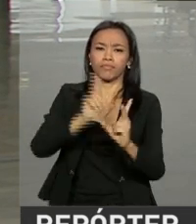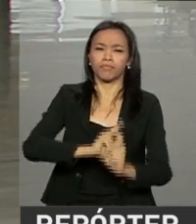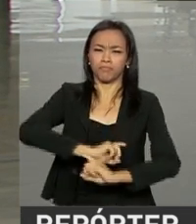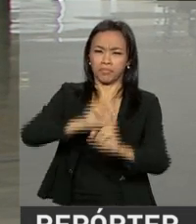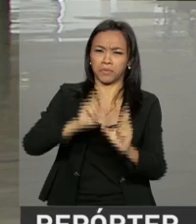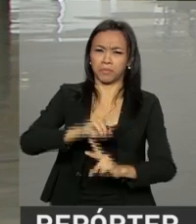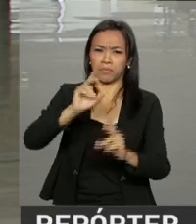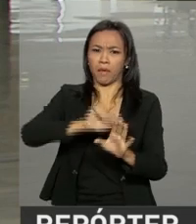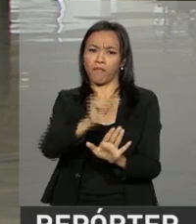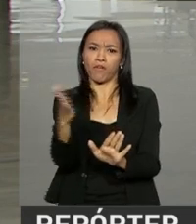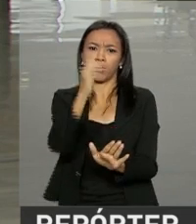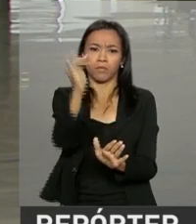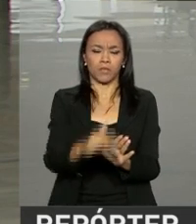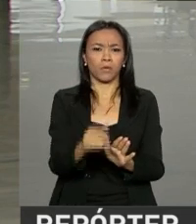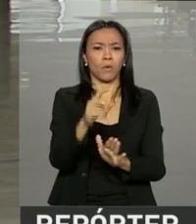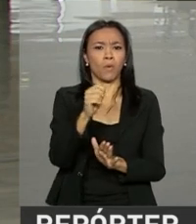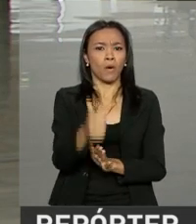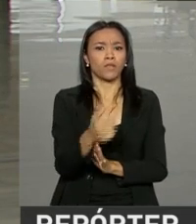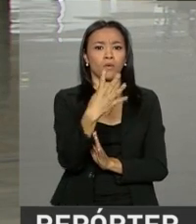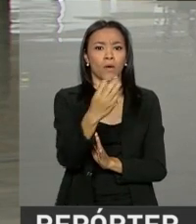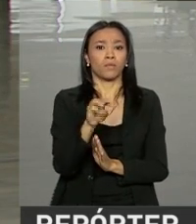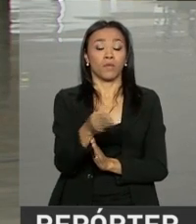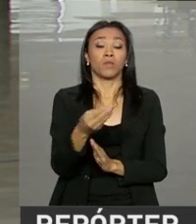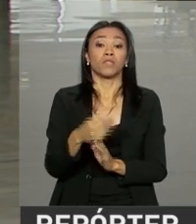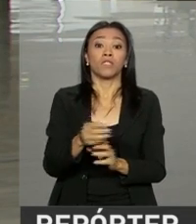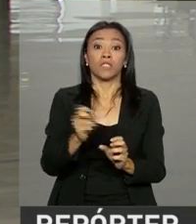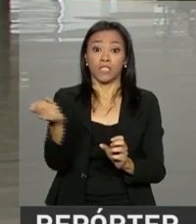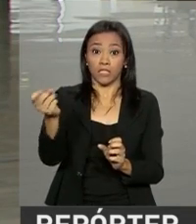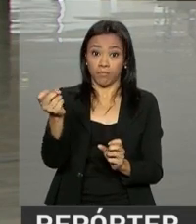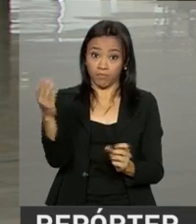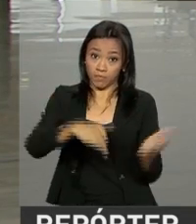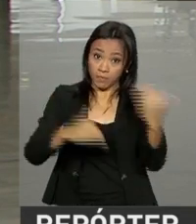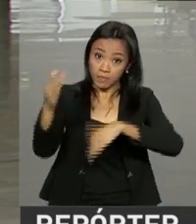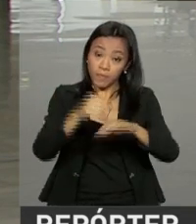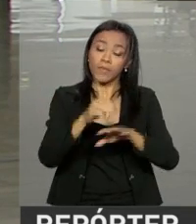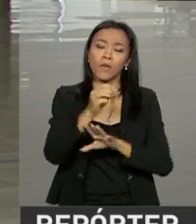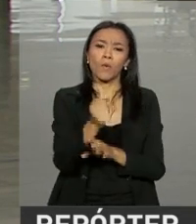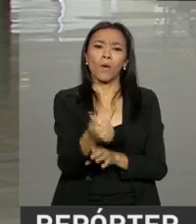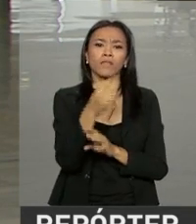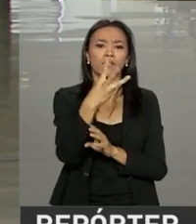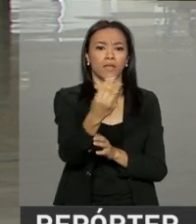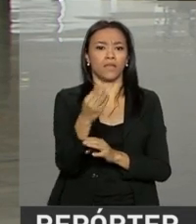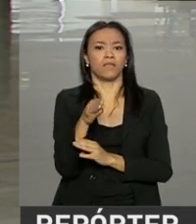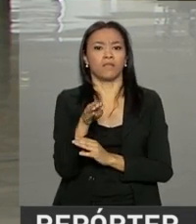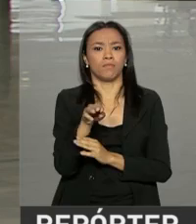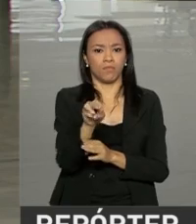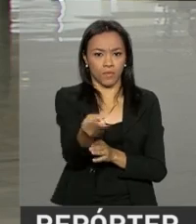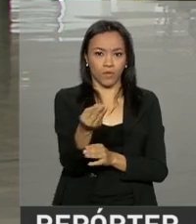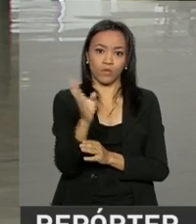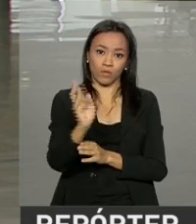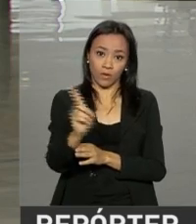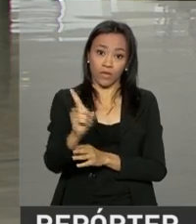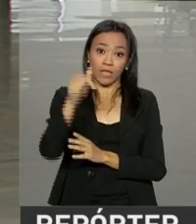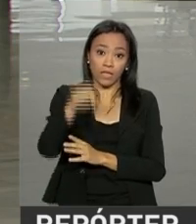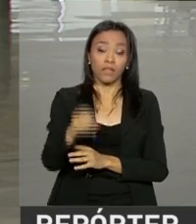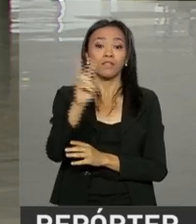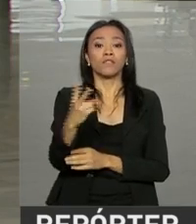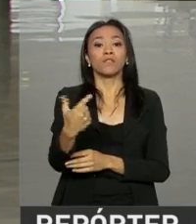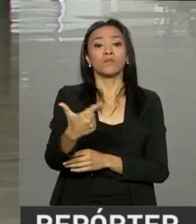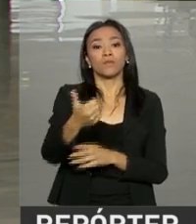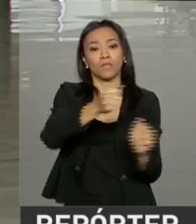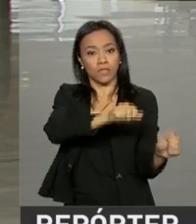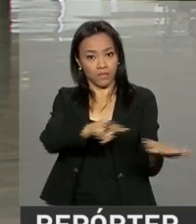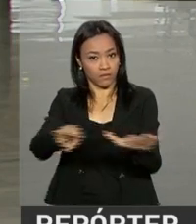4 bilhões e meio de dólares e das importações de quase 3 bilhões de dólares. Nessa segunda semana, esse